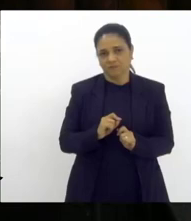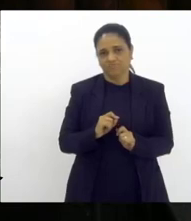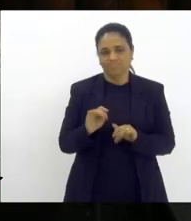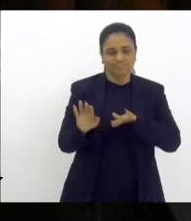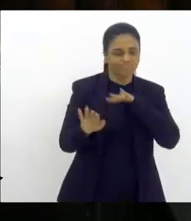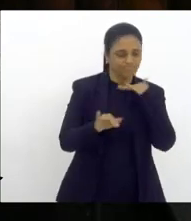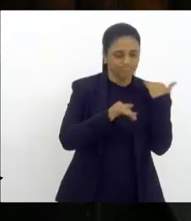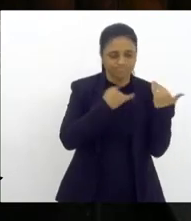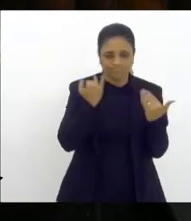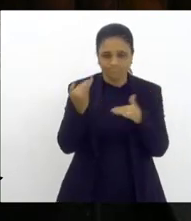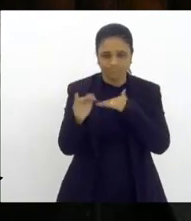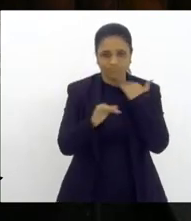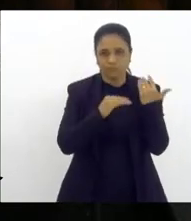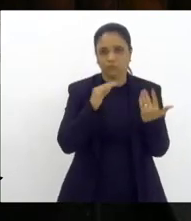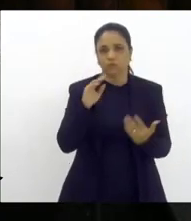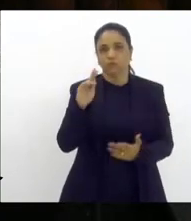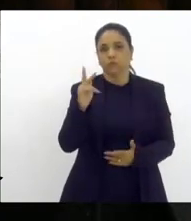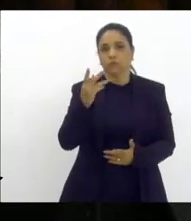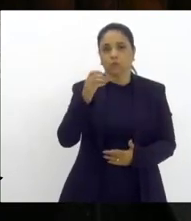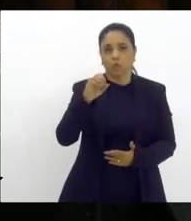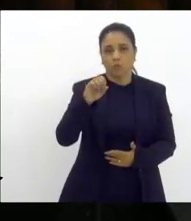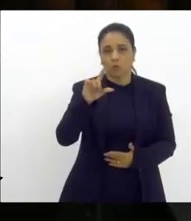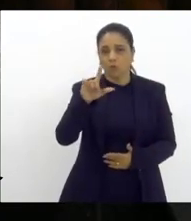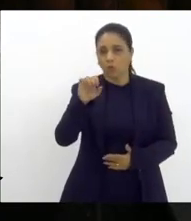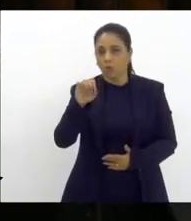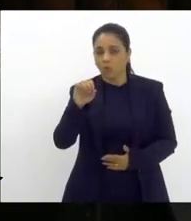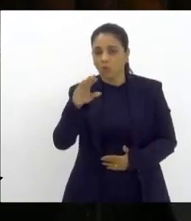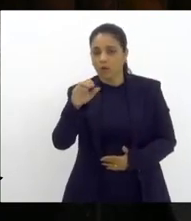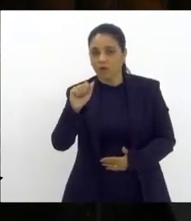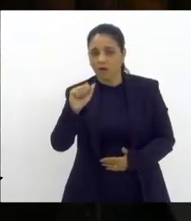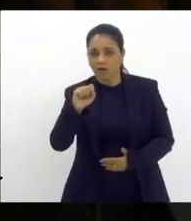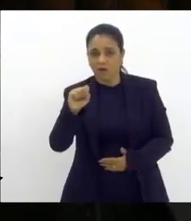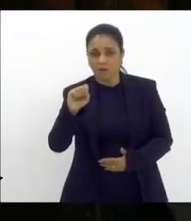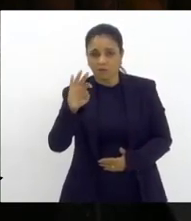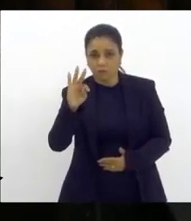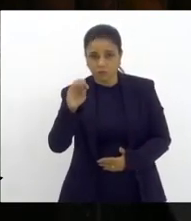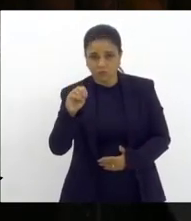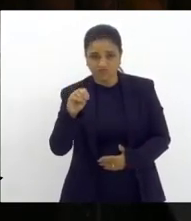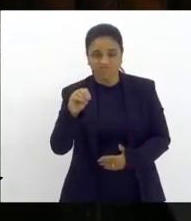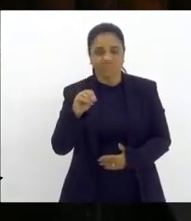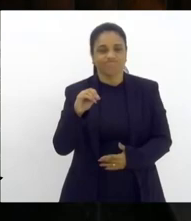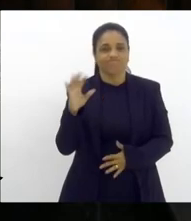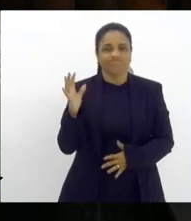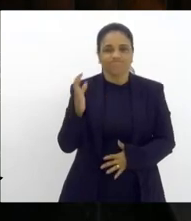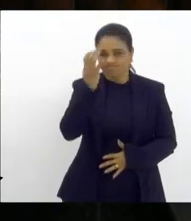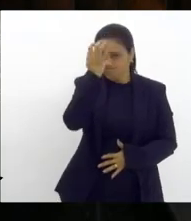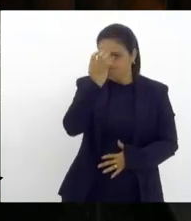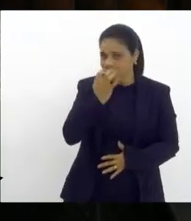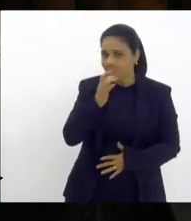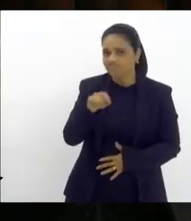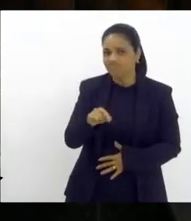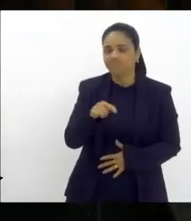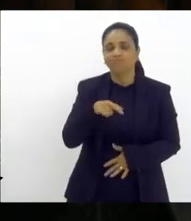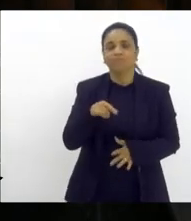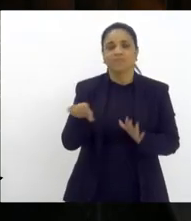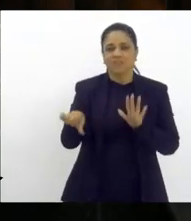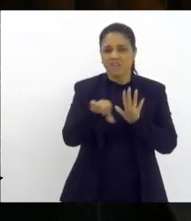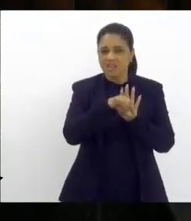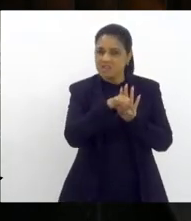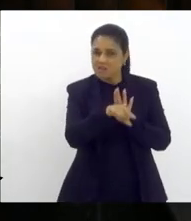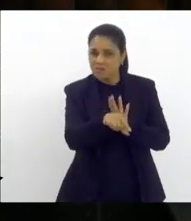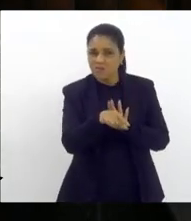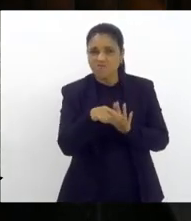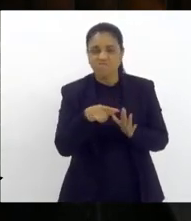holocausto esta barbari que tem que ser lembrado e rejeitada